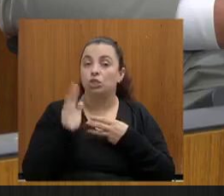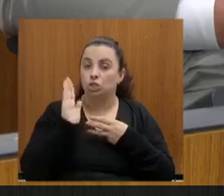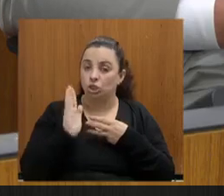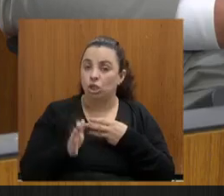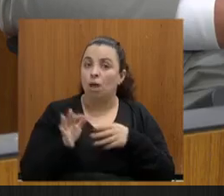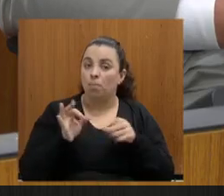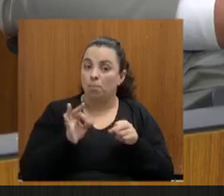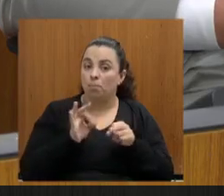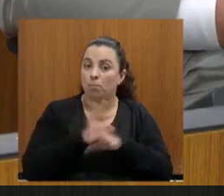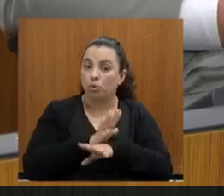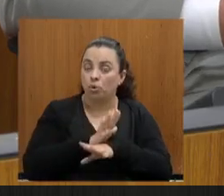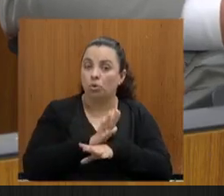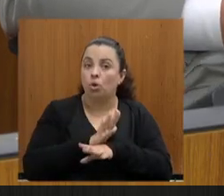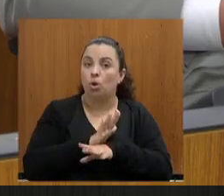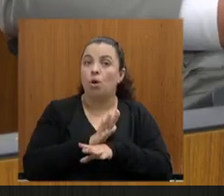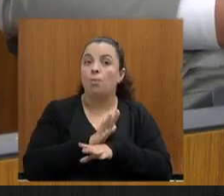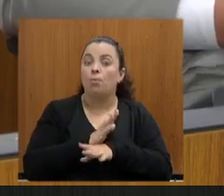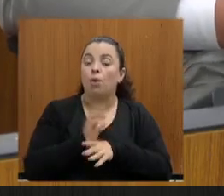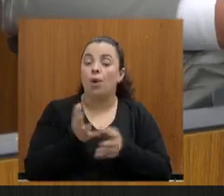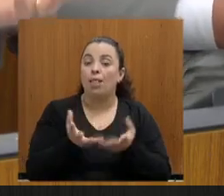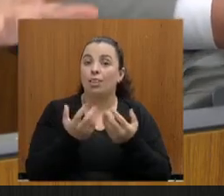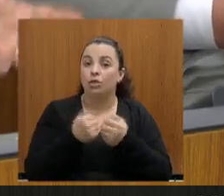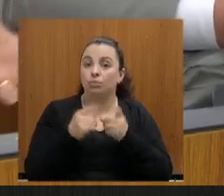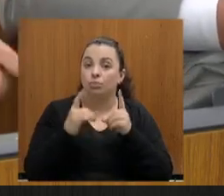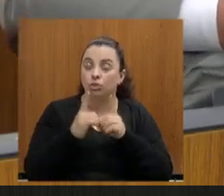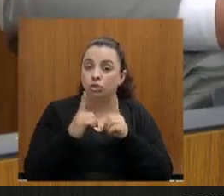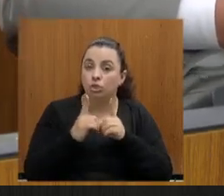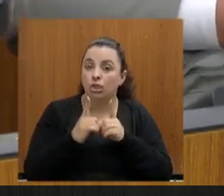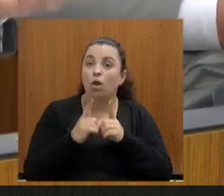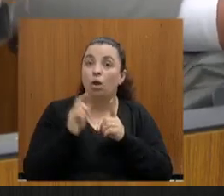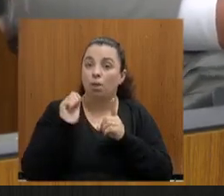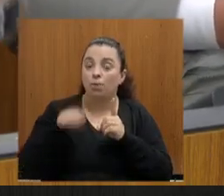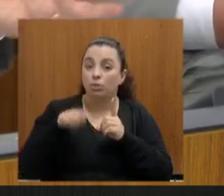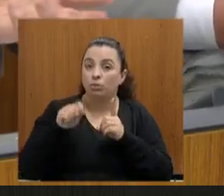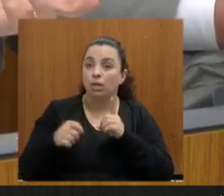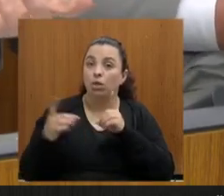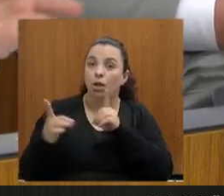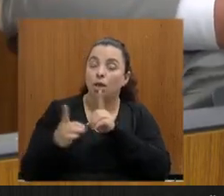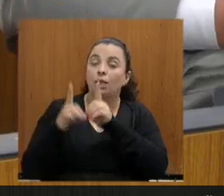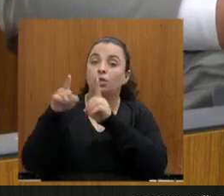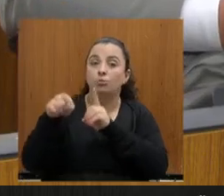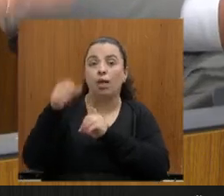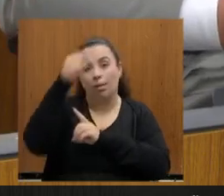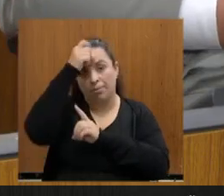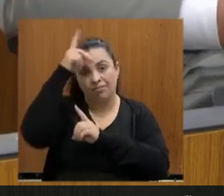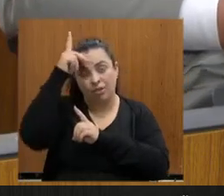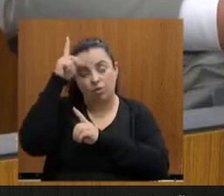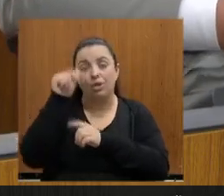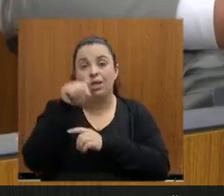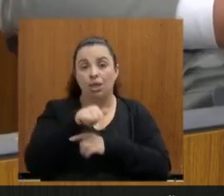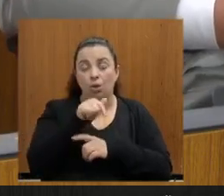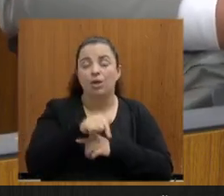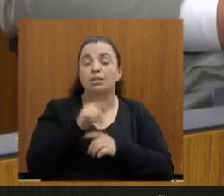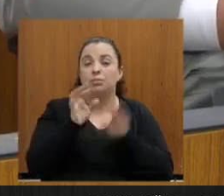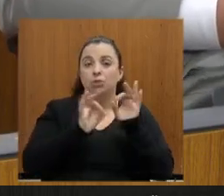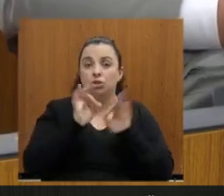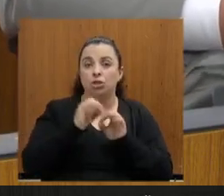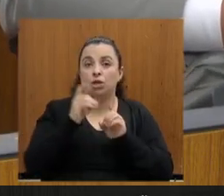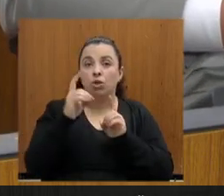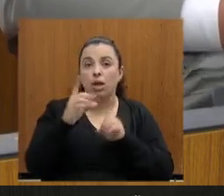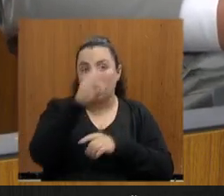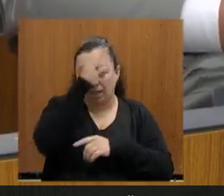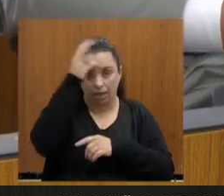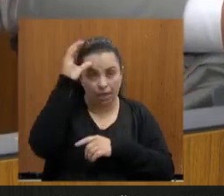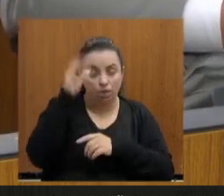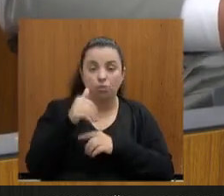para fazer o atendimento das prefeituras então novamente né o tema o projeto cliente mais tem gerado muitos resultados